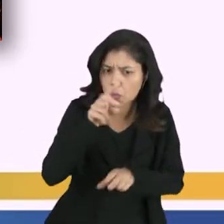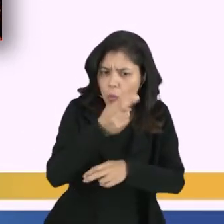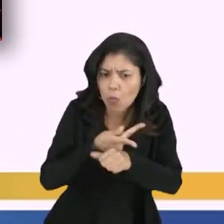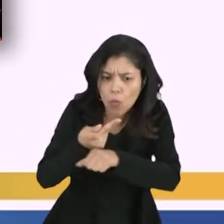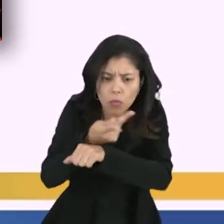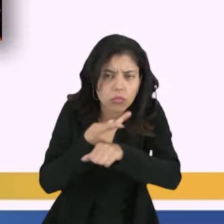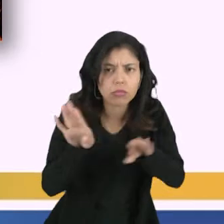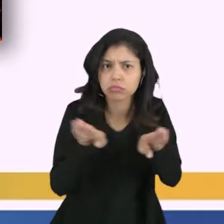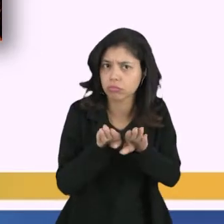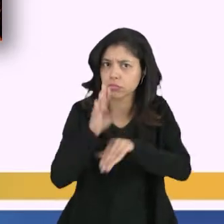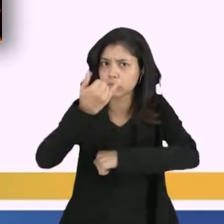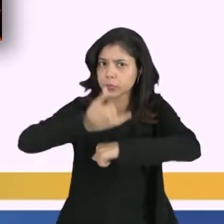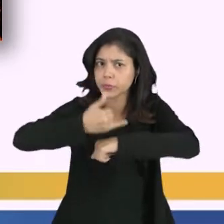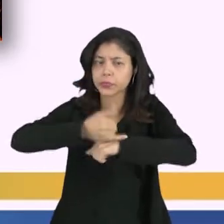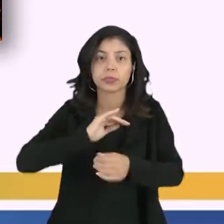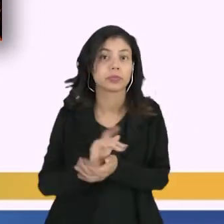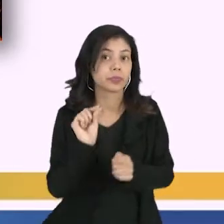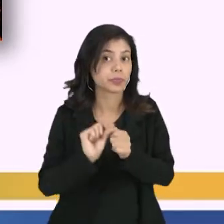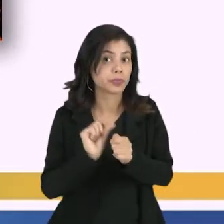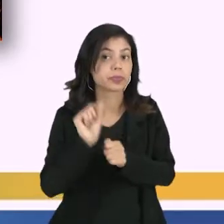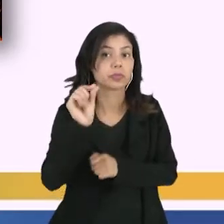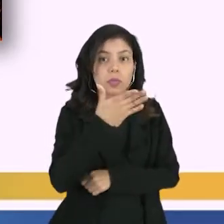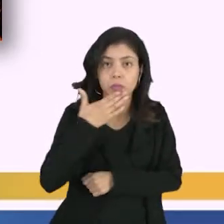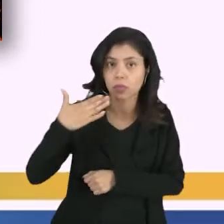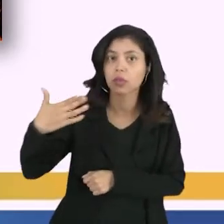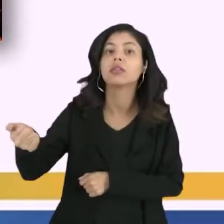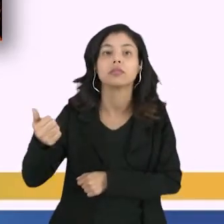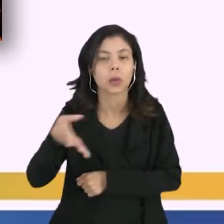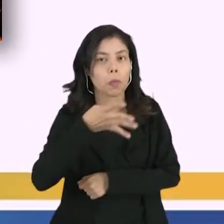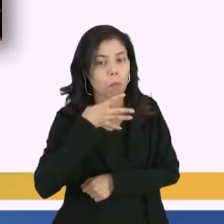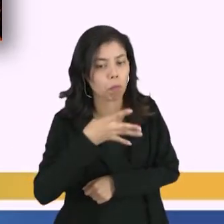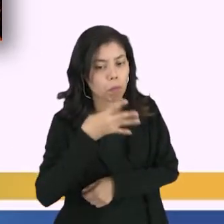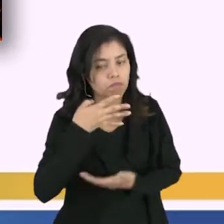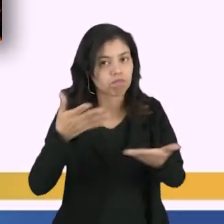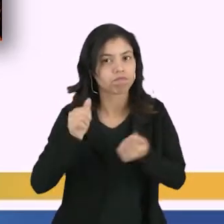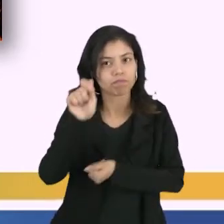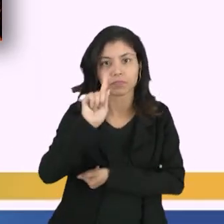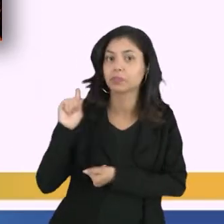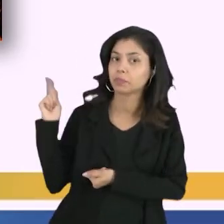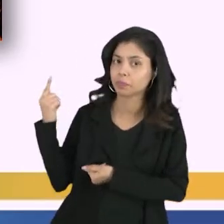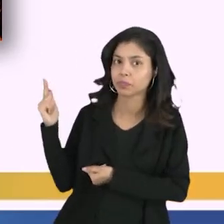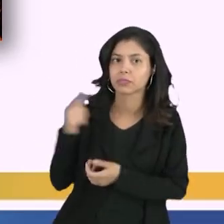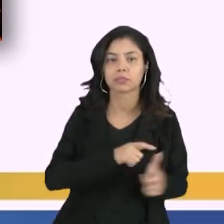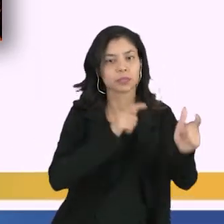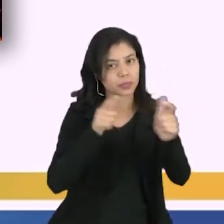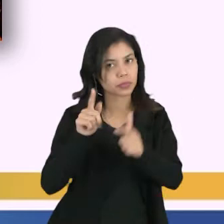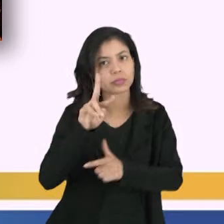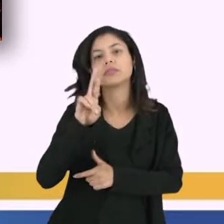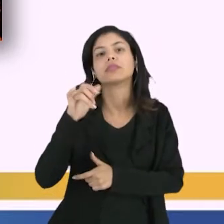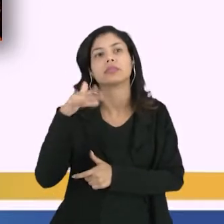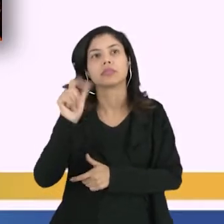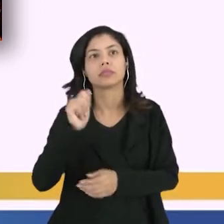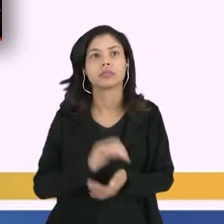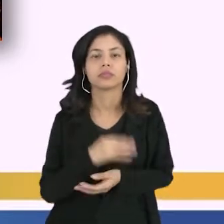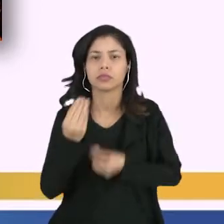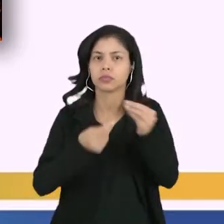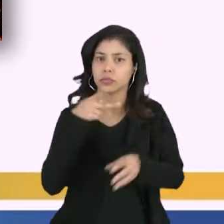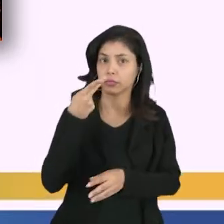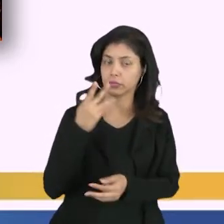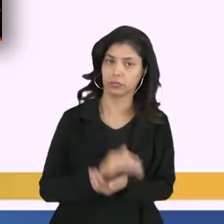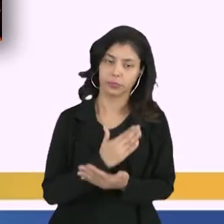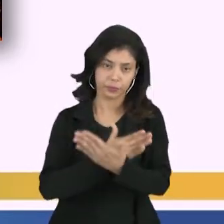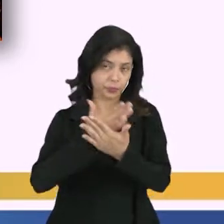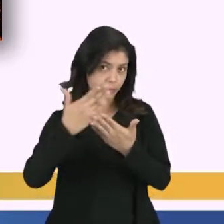esses metais, né, e fazer um melhor reconhecimento geográfico do litoral, né? Como eu disse